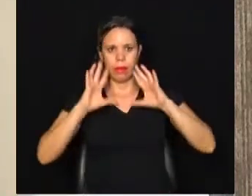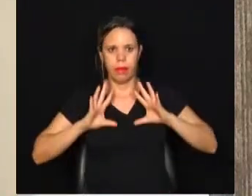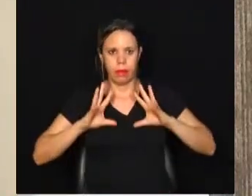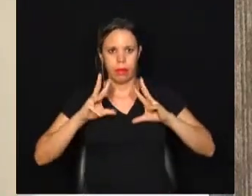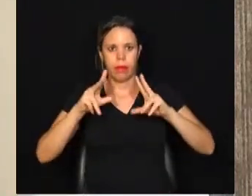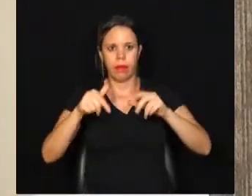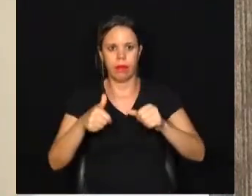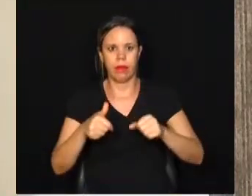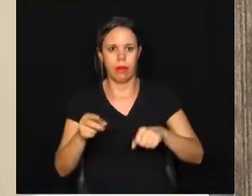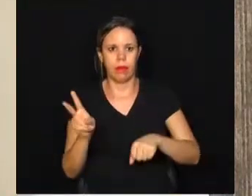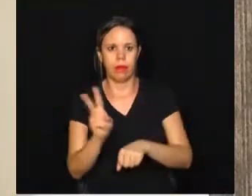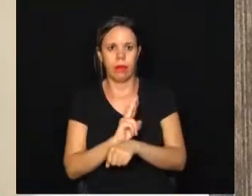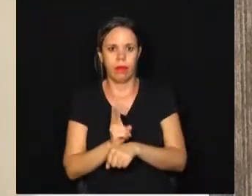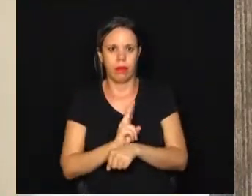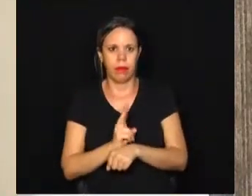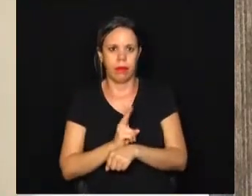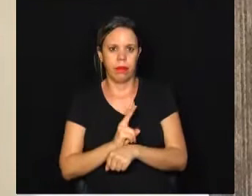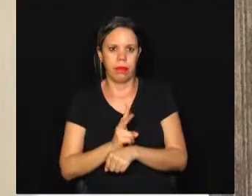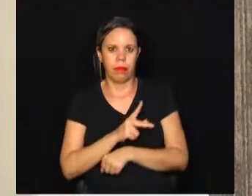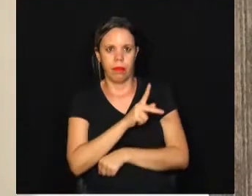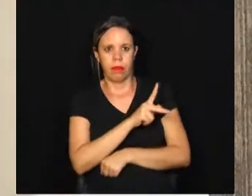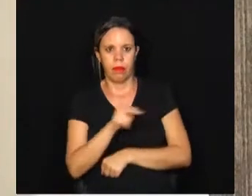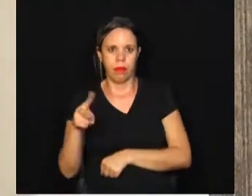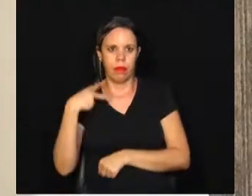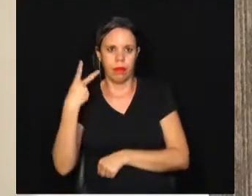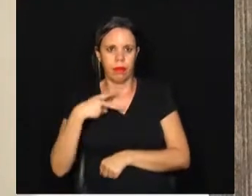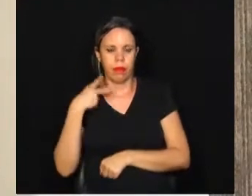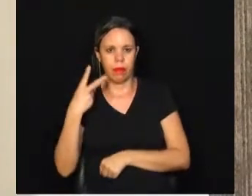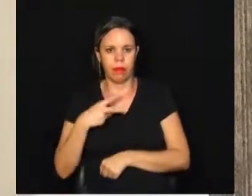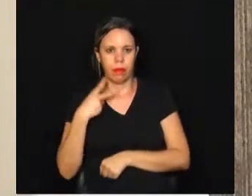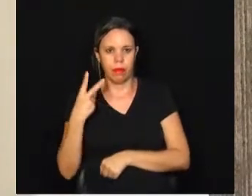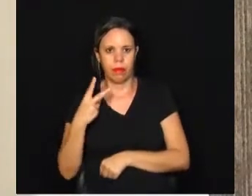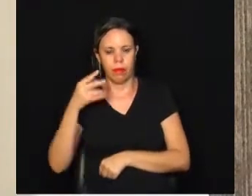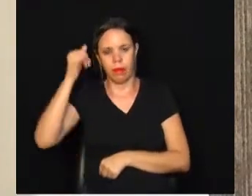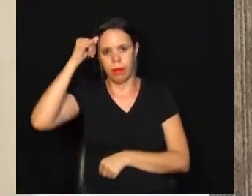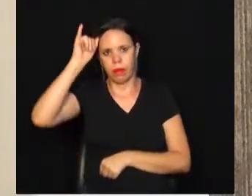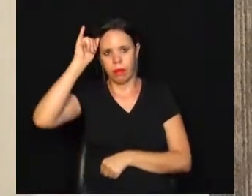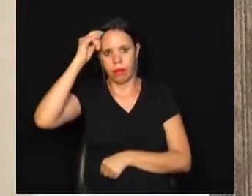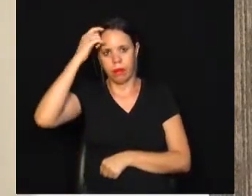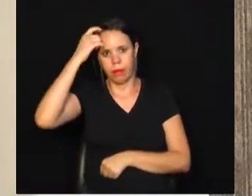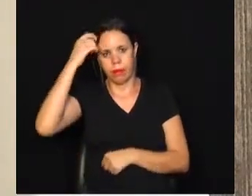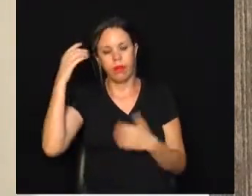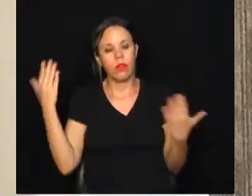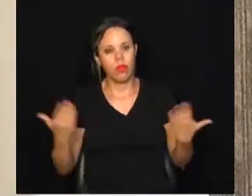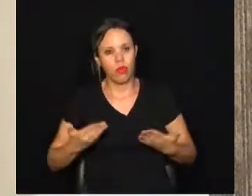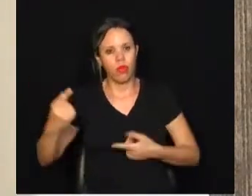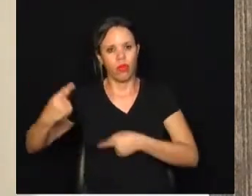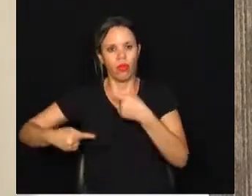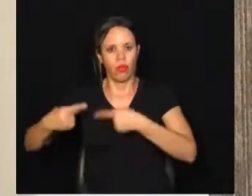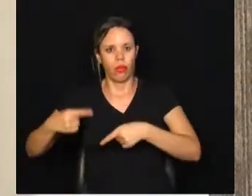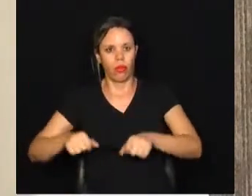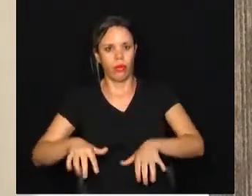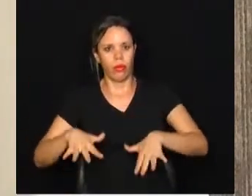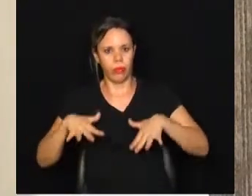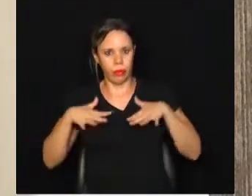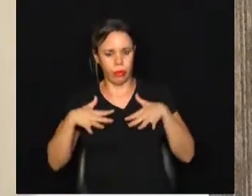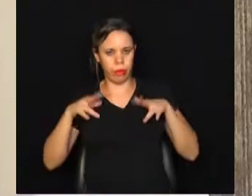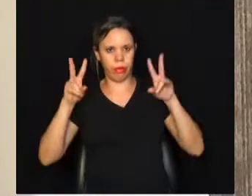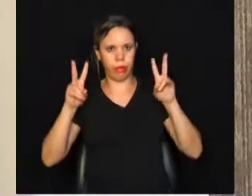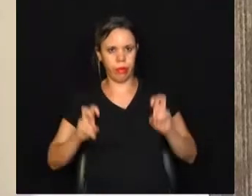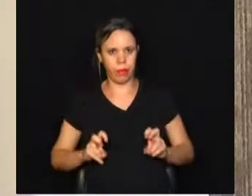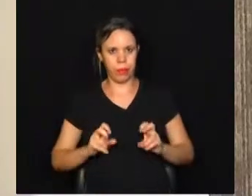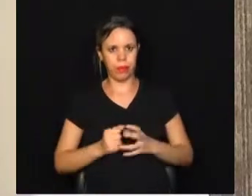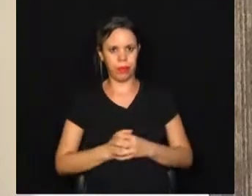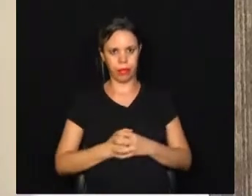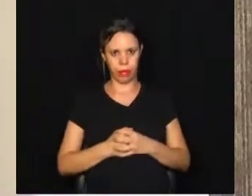de segurança e vai ser presidida pelo vereador Paulo Búfalo. Hoje será discutido aqui no plenário, olha só, o tema cenário